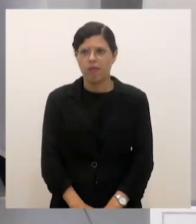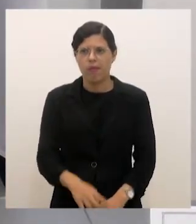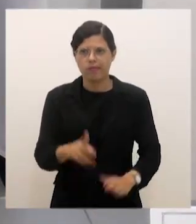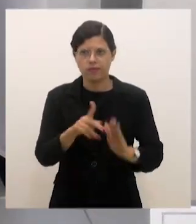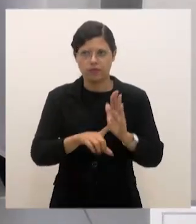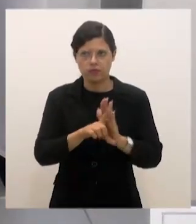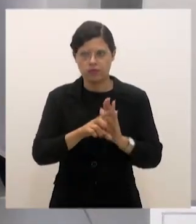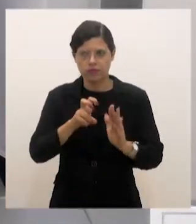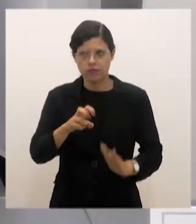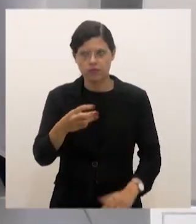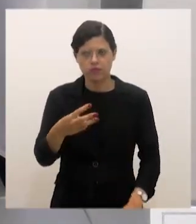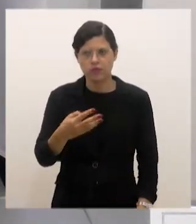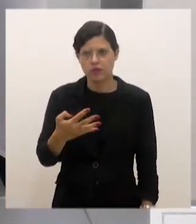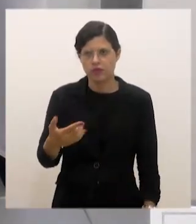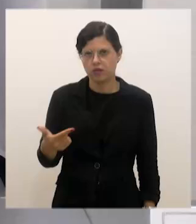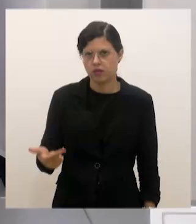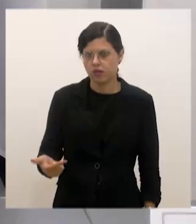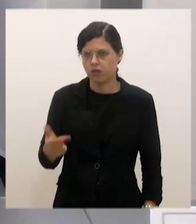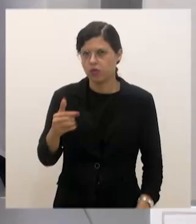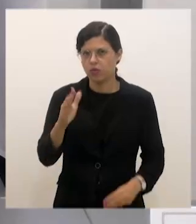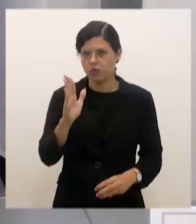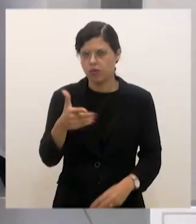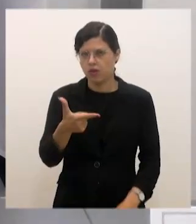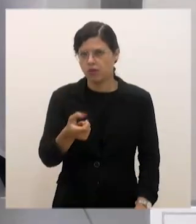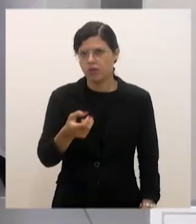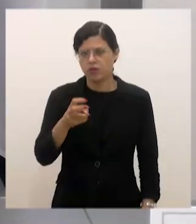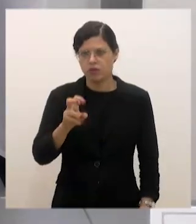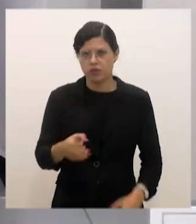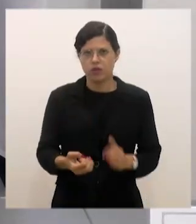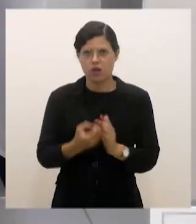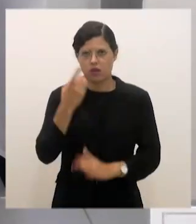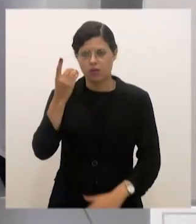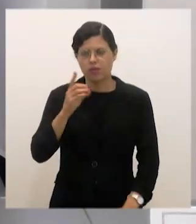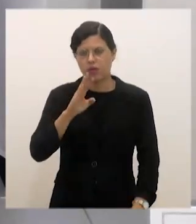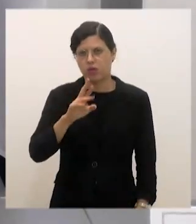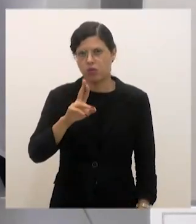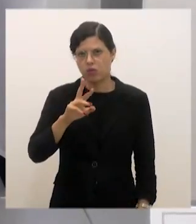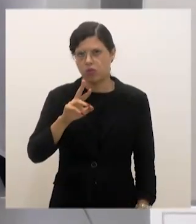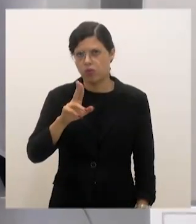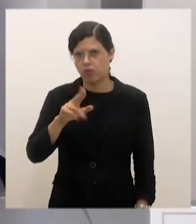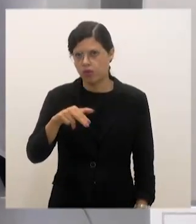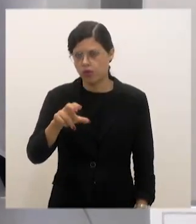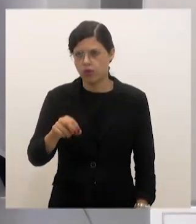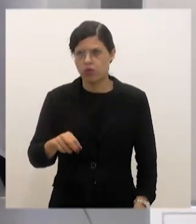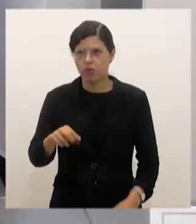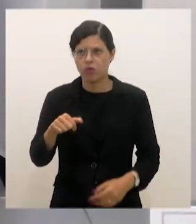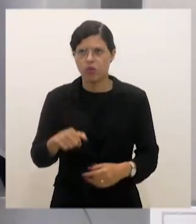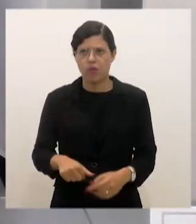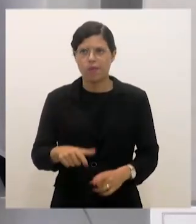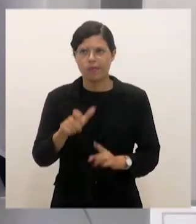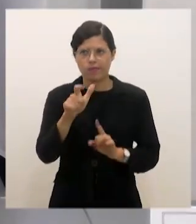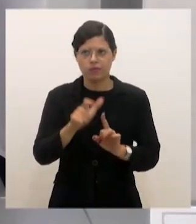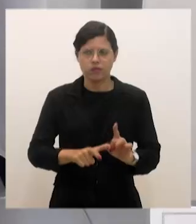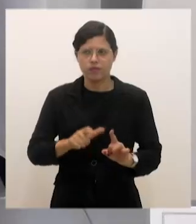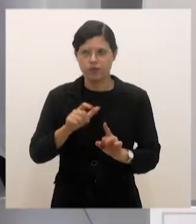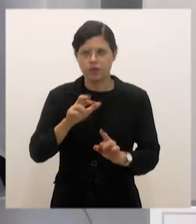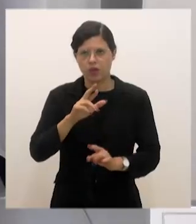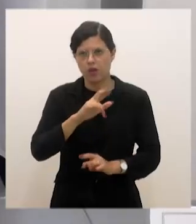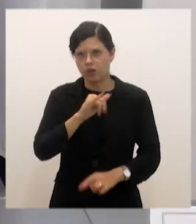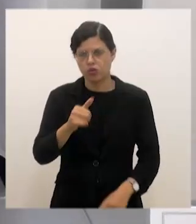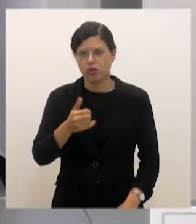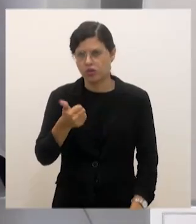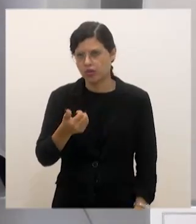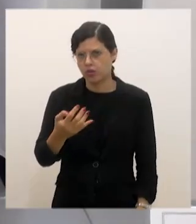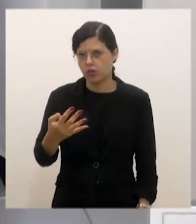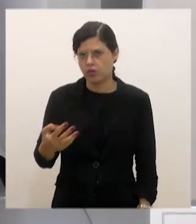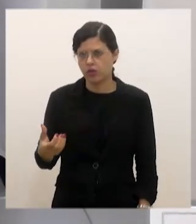Projeto de lei 5342 de 25, de autoria do deputado Bruno Alves Boareto, que denomina Moncleber Melo Gomes a RJ 146, trecho